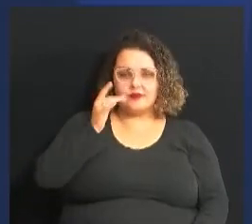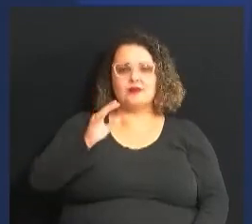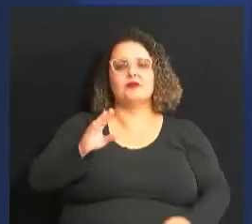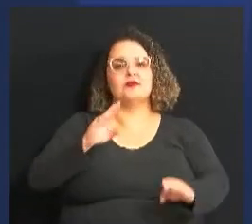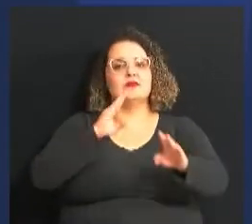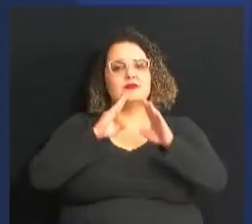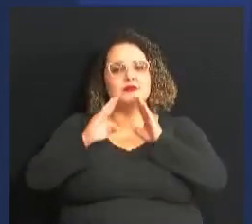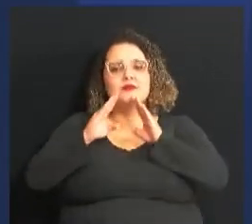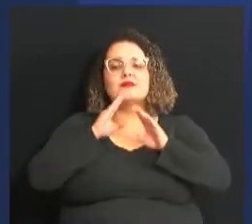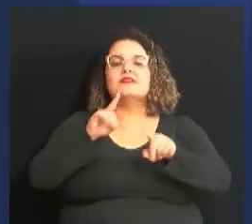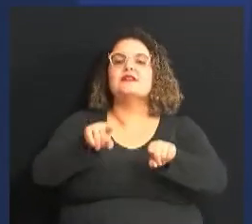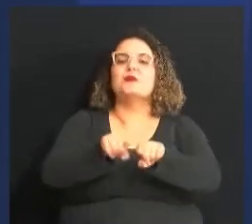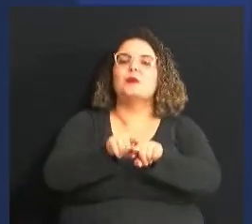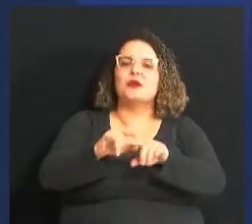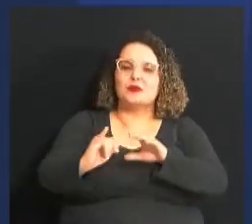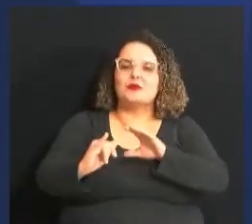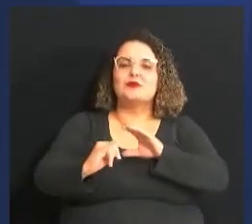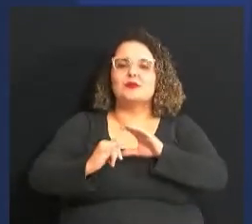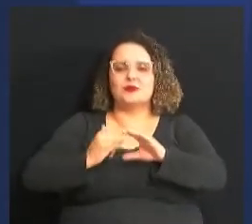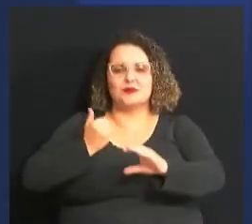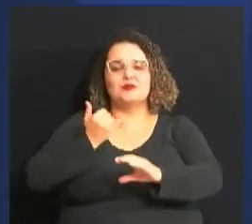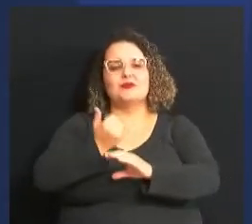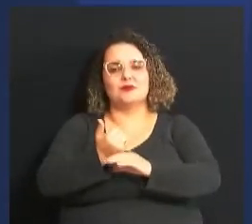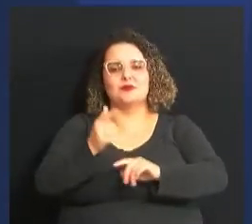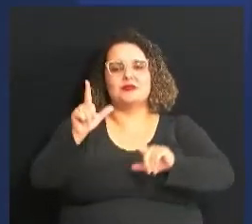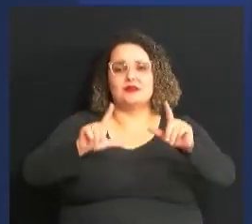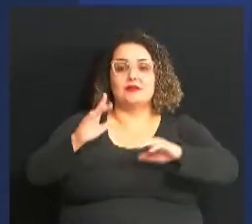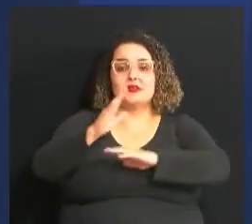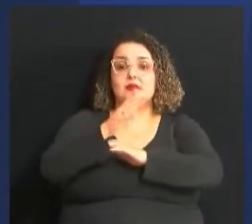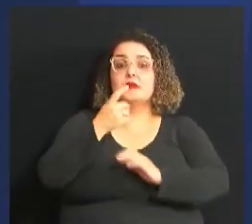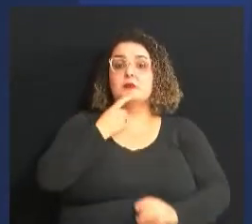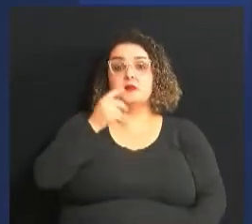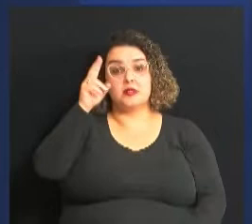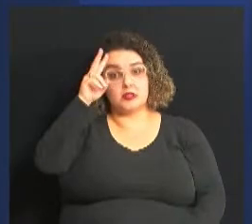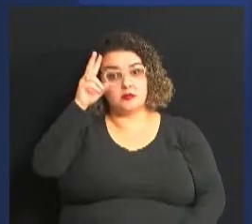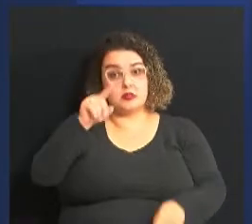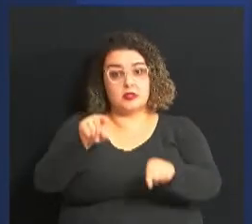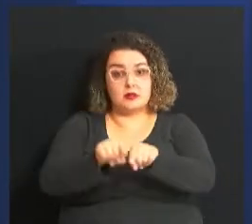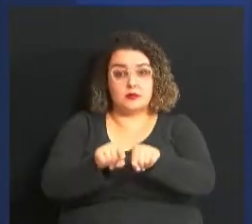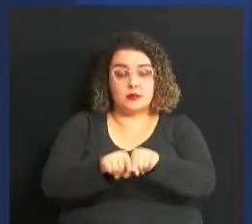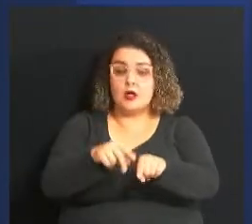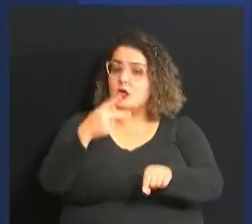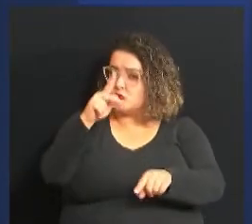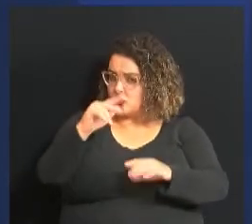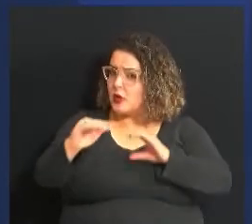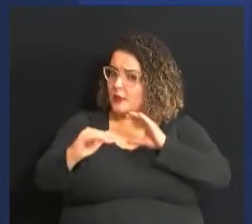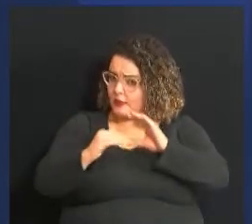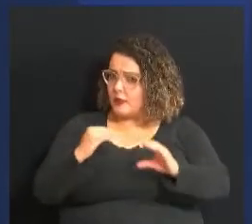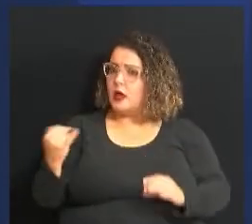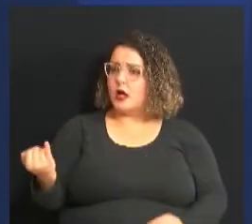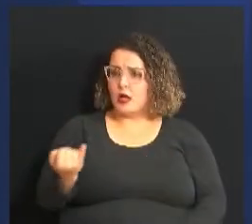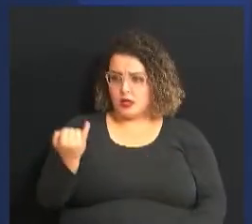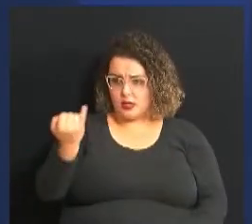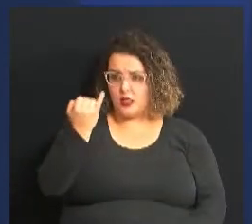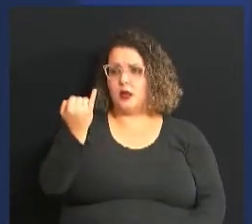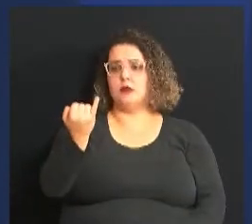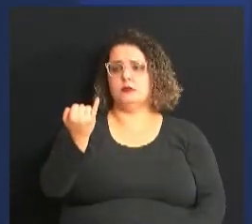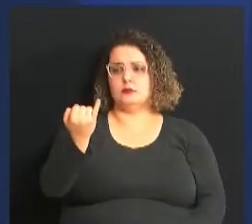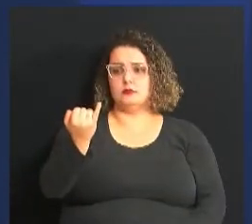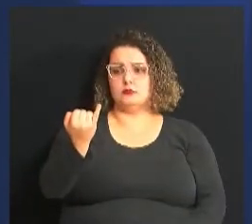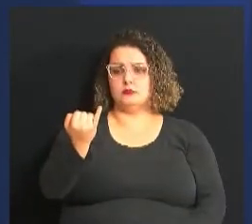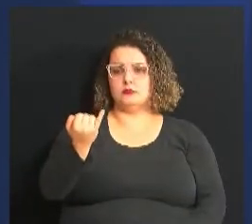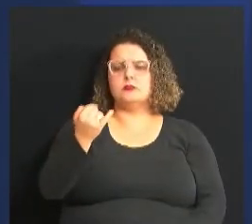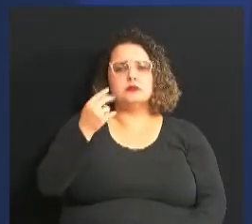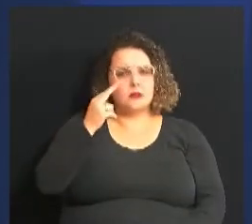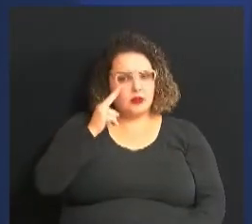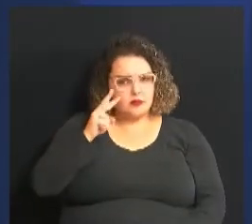e também no YouTube da TV Câmara Campinas. E lembrando também que a sua participação é fundamental. Tá vendo esse